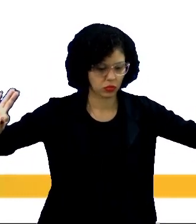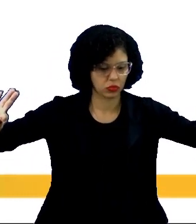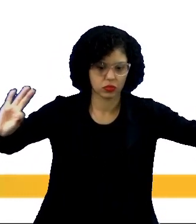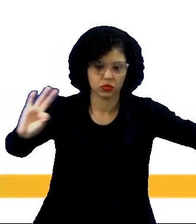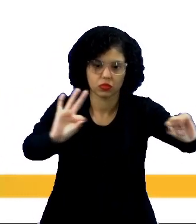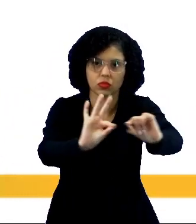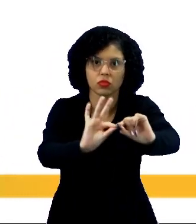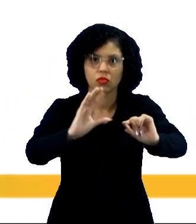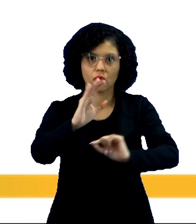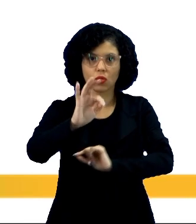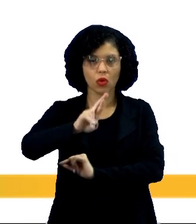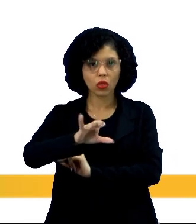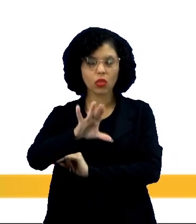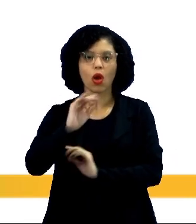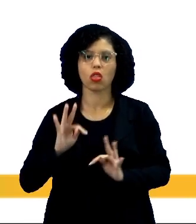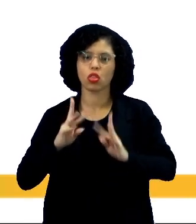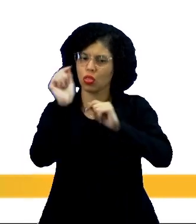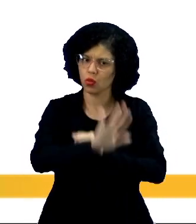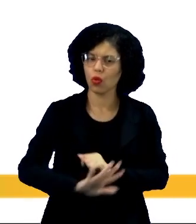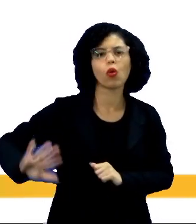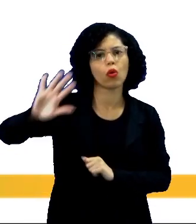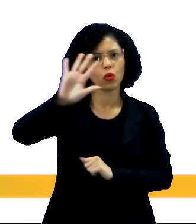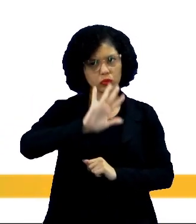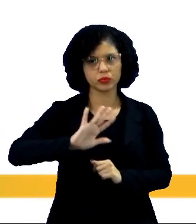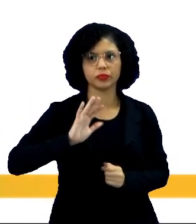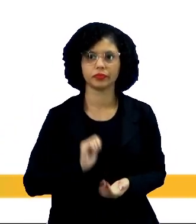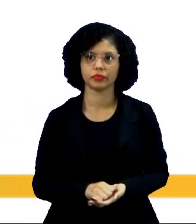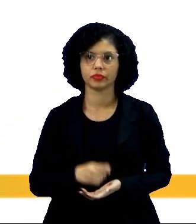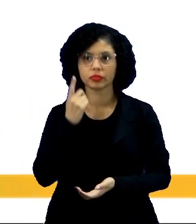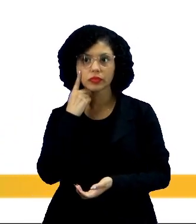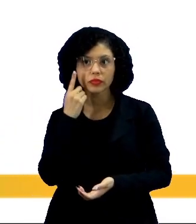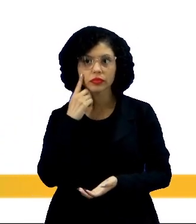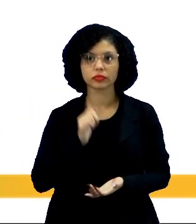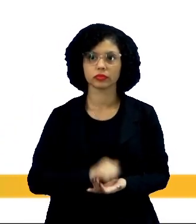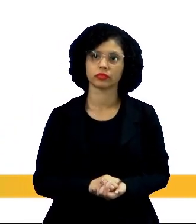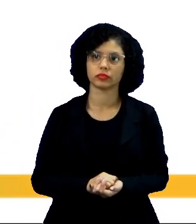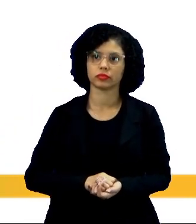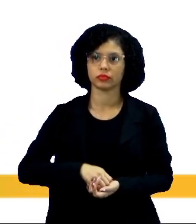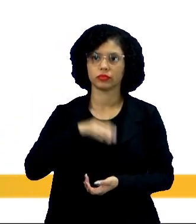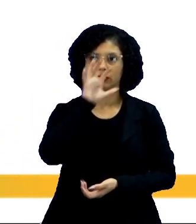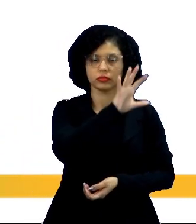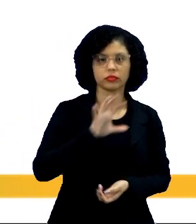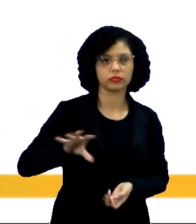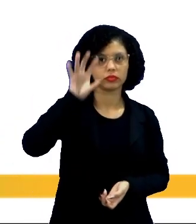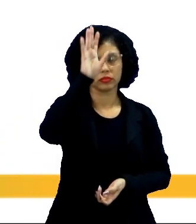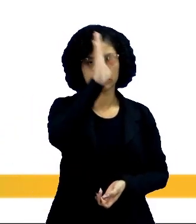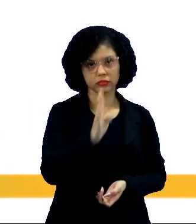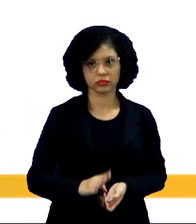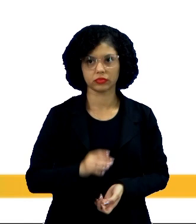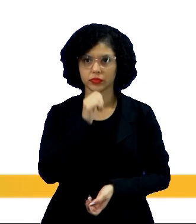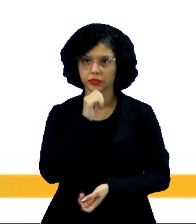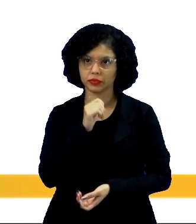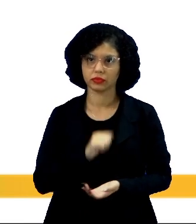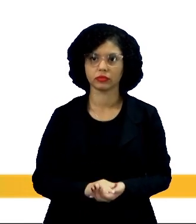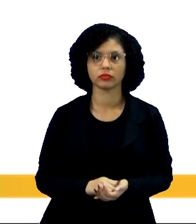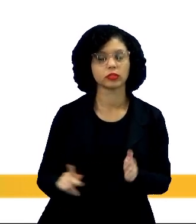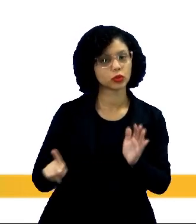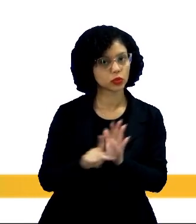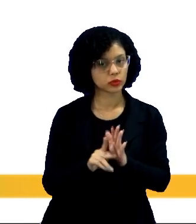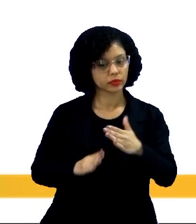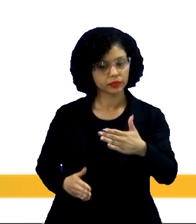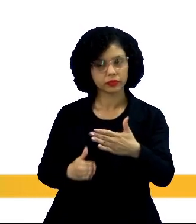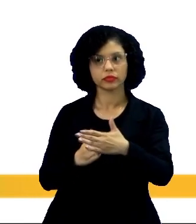Ou seja, vai ser toda a medida de um contorno. Aí nós vemos aí o contorno do mapa do Brasil. É o perímetro que